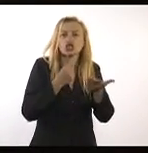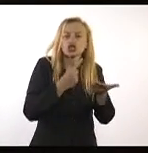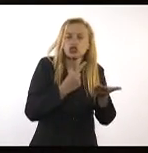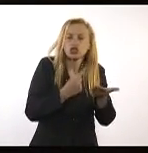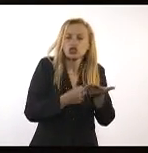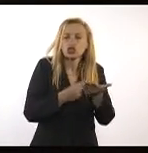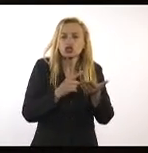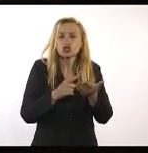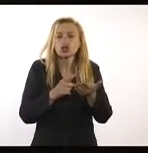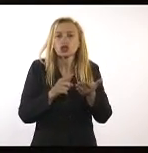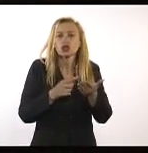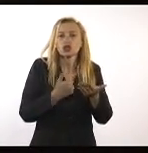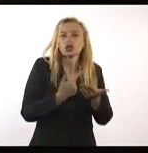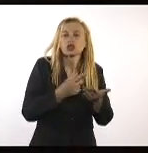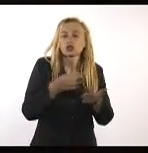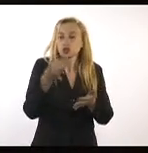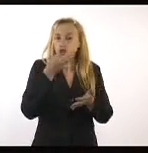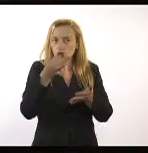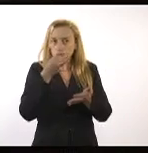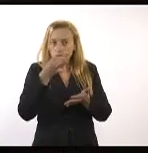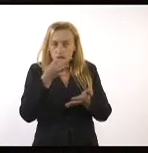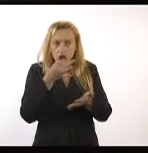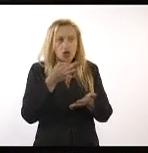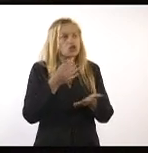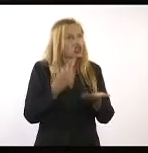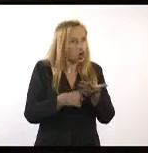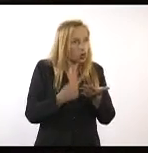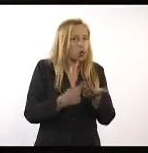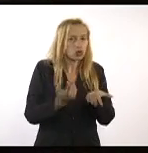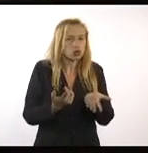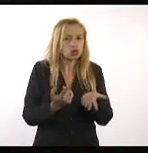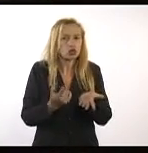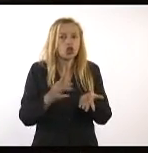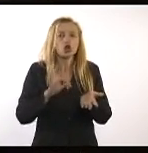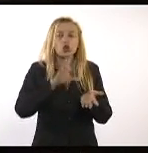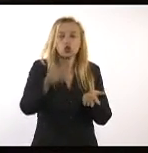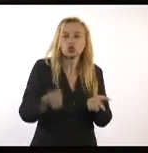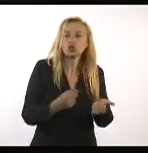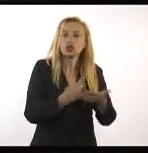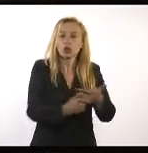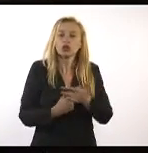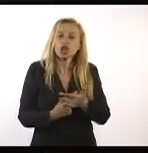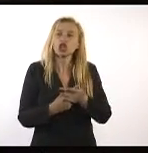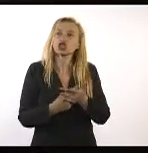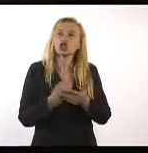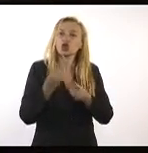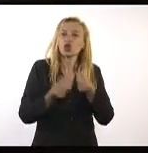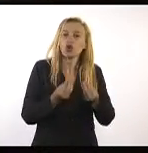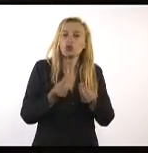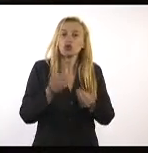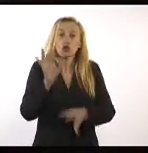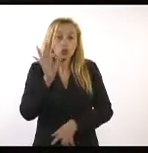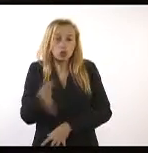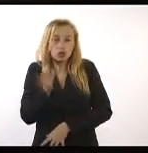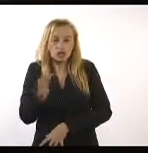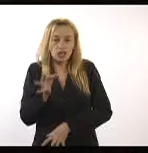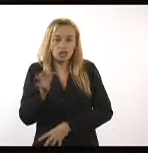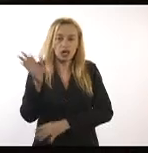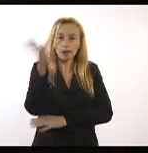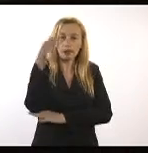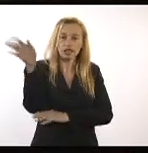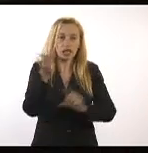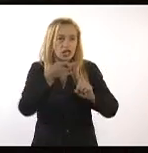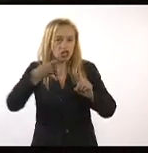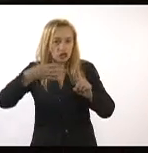critérios de acordo com as suas bandeiras de acordo com aquilo que eles defendem como correto a bandeira